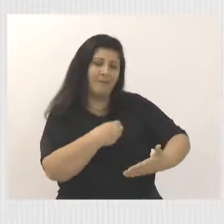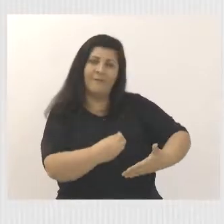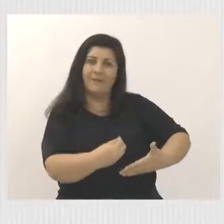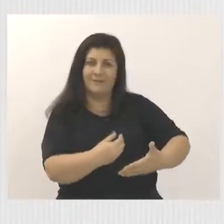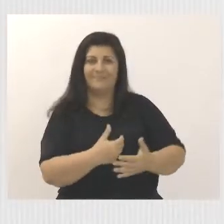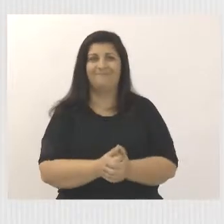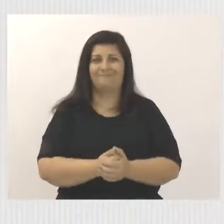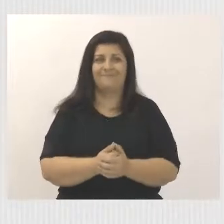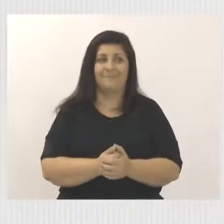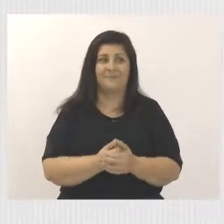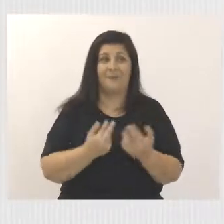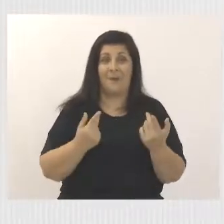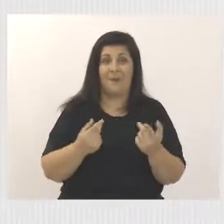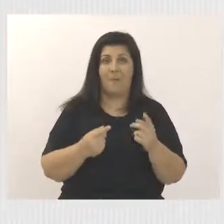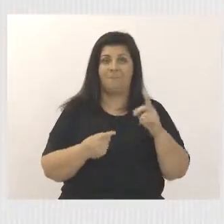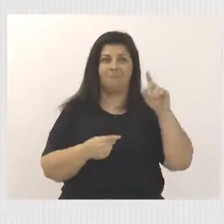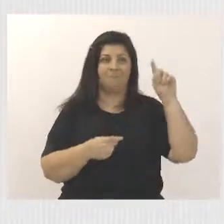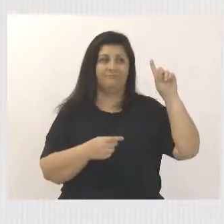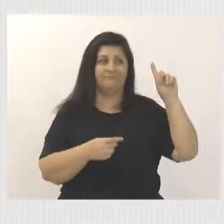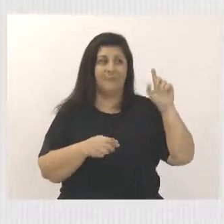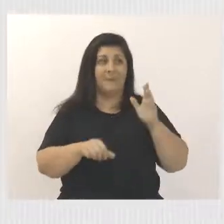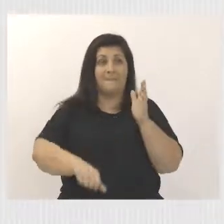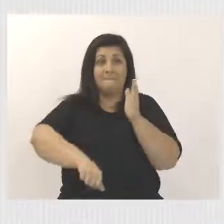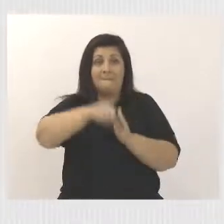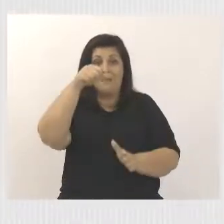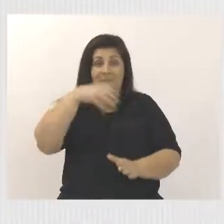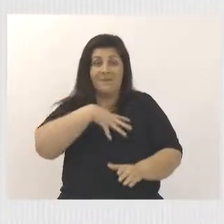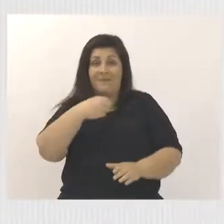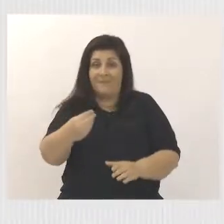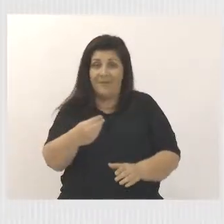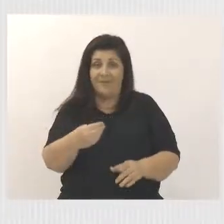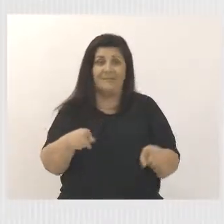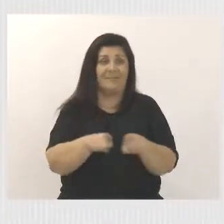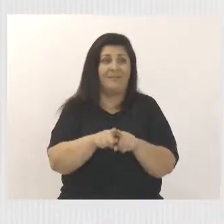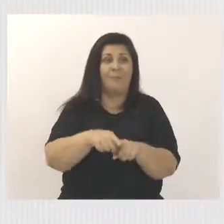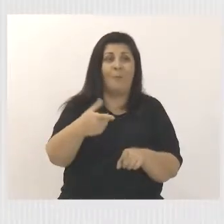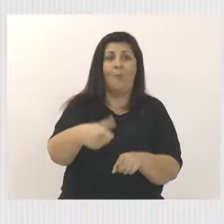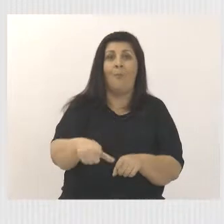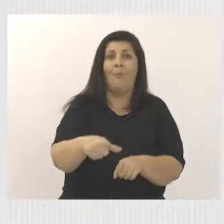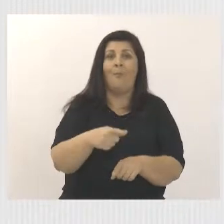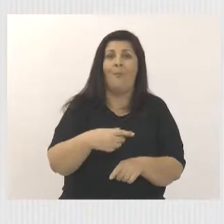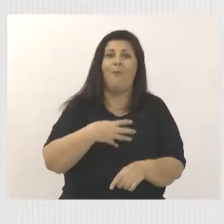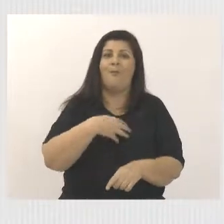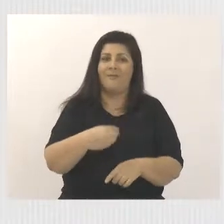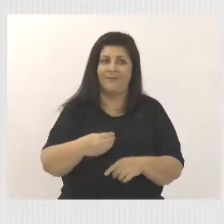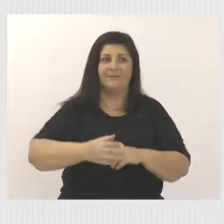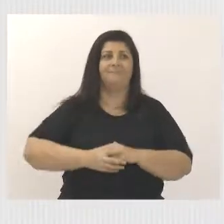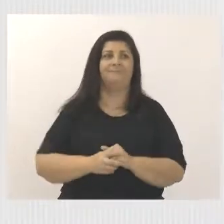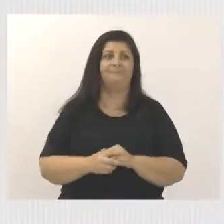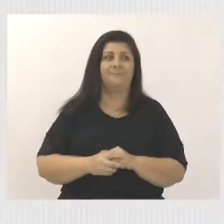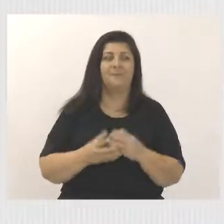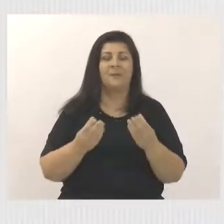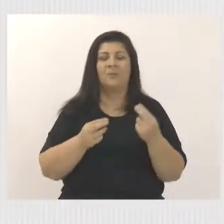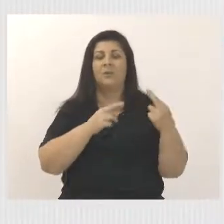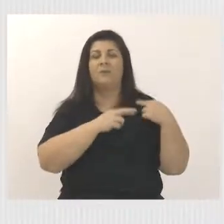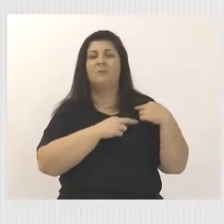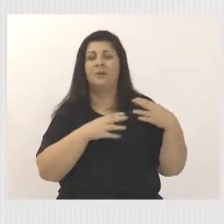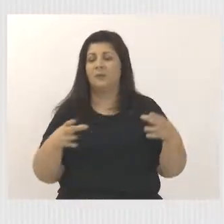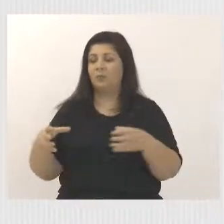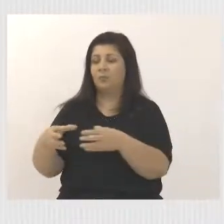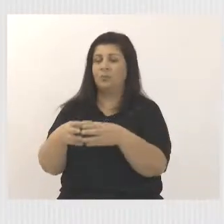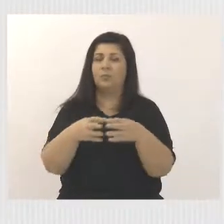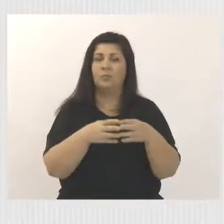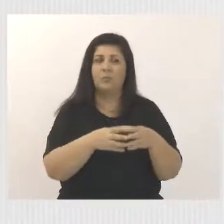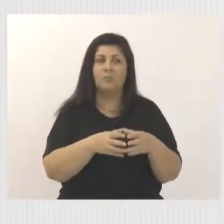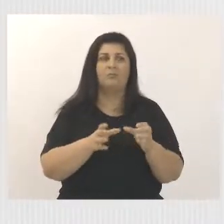como a minha primeira filha, o Eduardo também chegou ao mundo assim, em um parto normal respeitado, com uma equipe multidisciplinar.